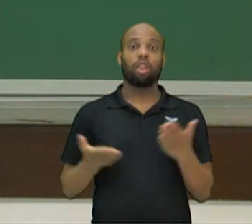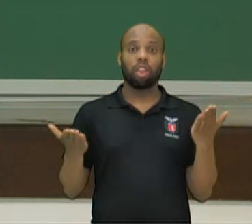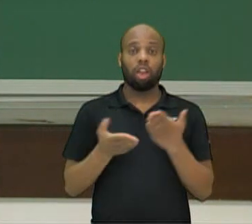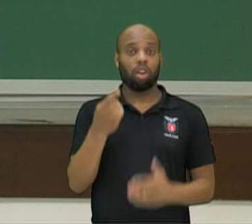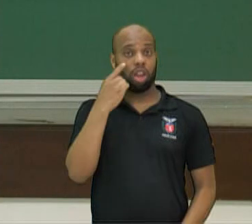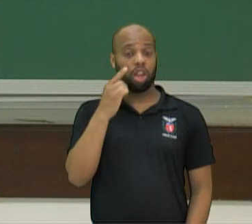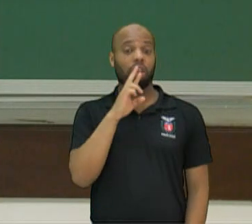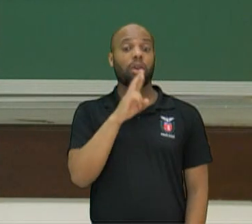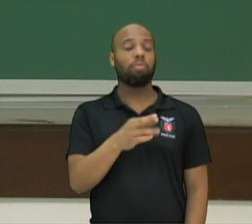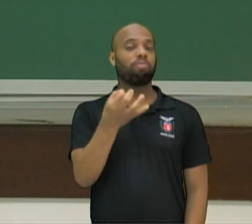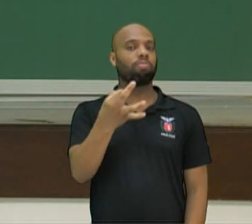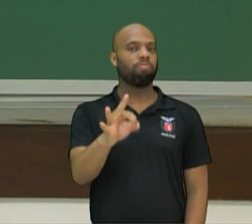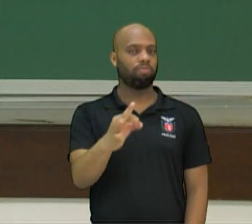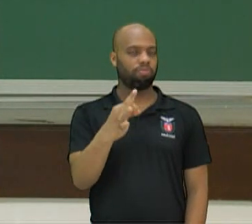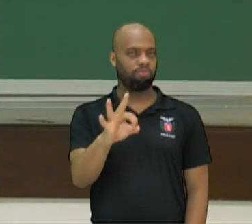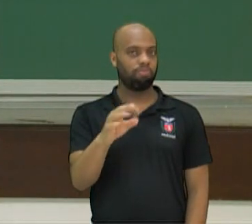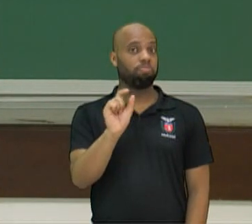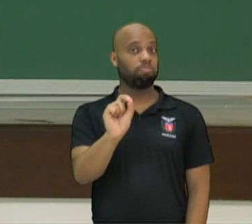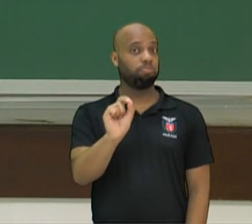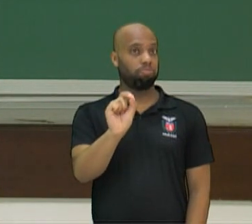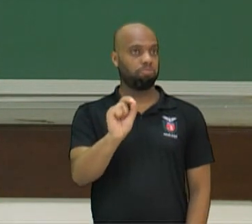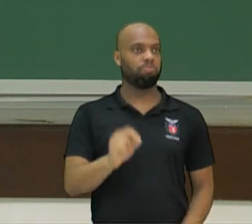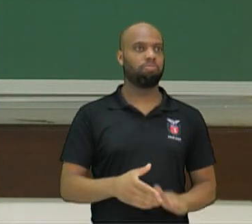Vamos à resposta correta?